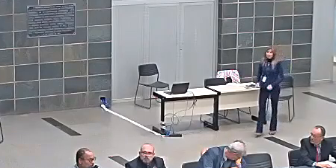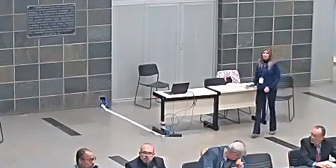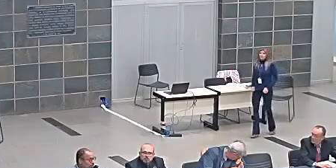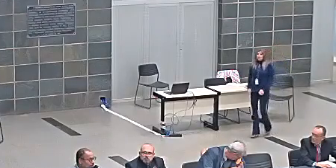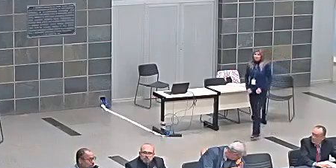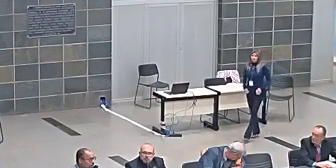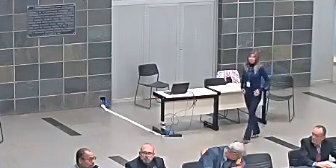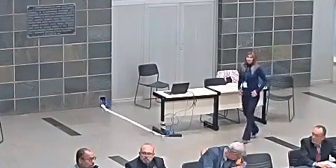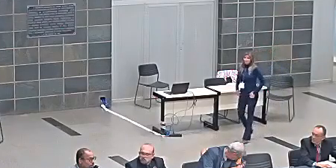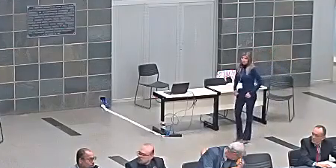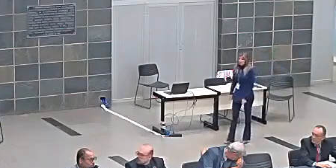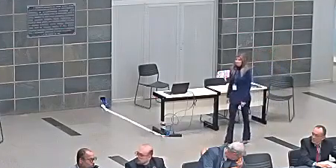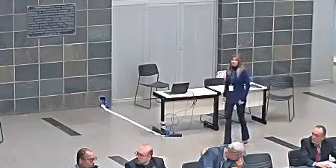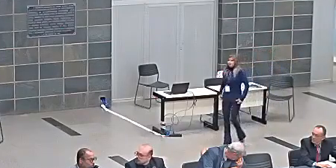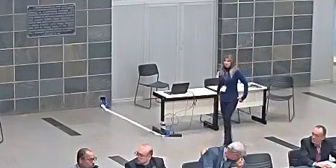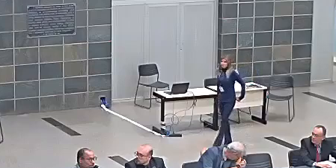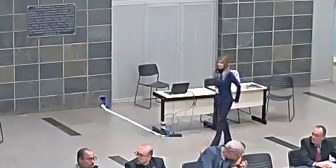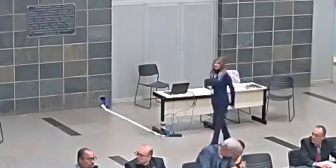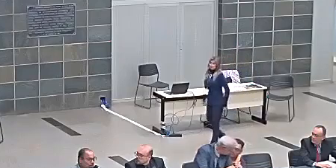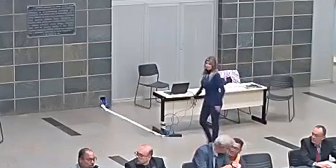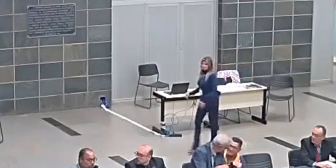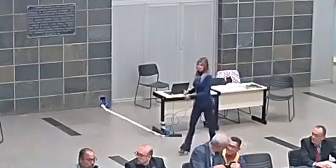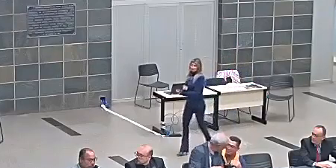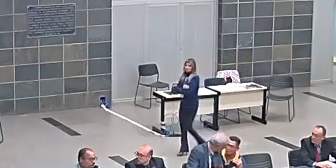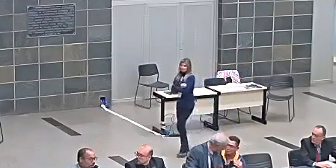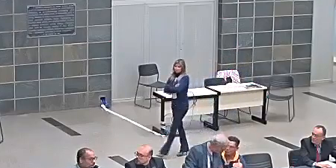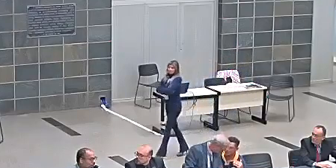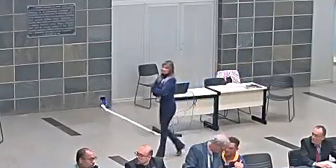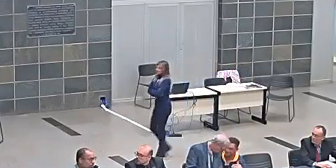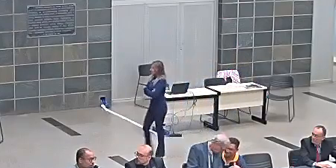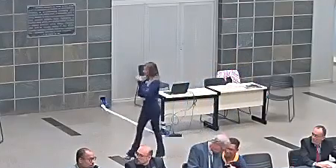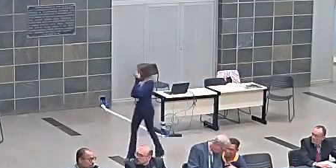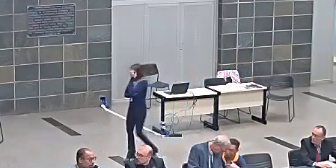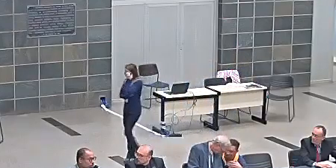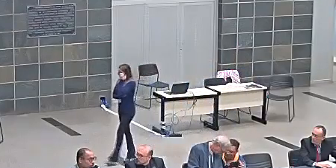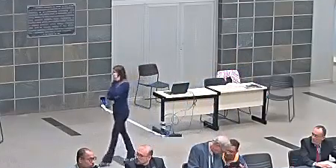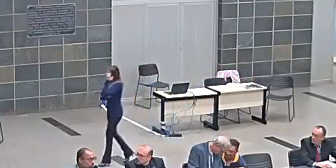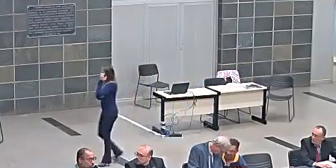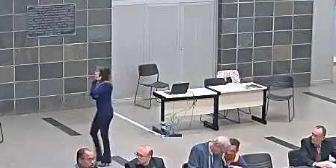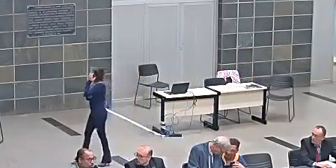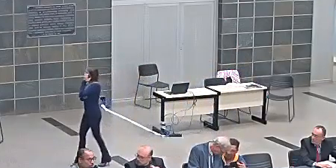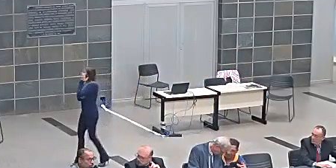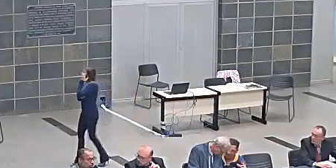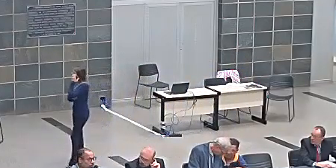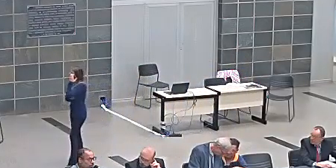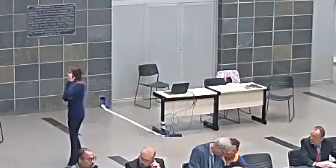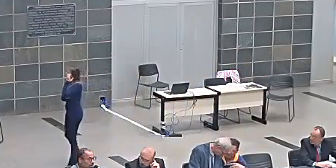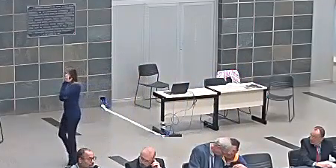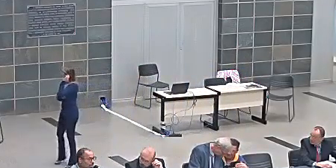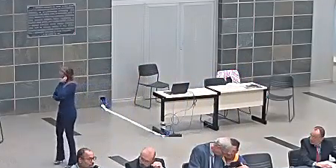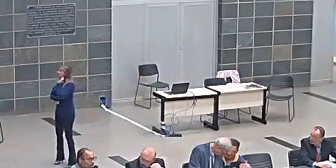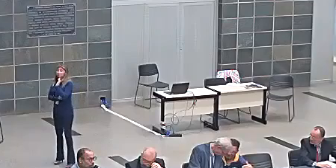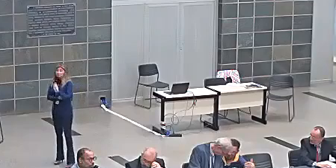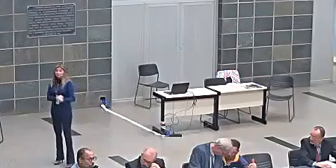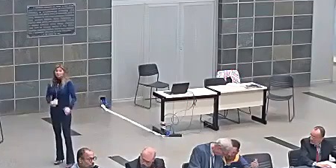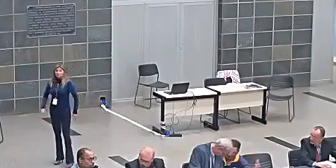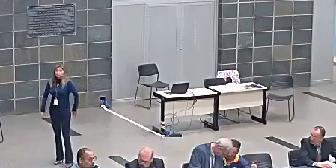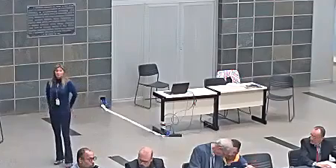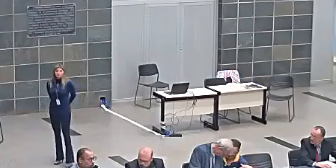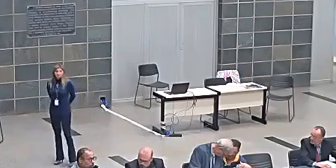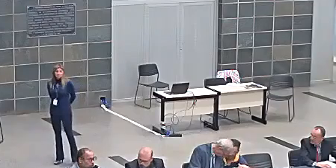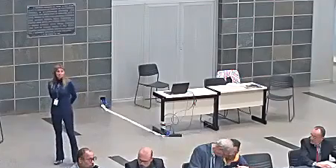respeitados e a por causa adiantar da hora vamos terminar aqui agradecendo muito a participação de todos e que essa